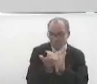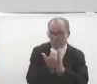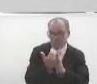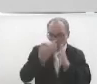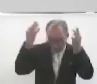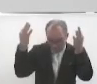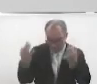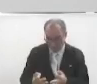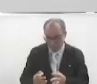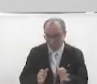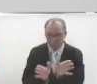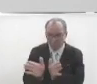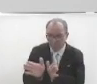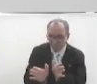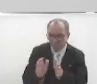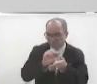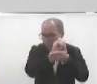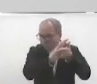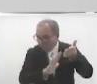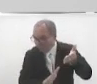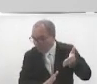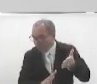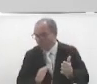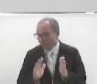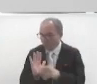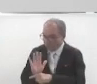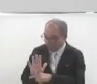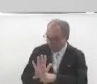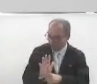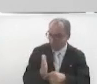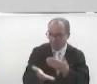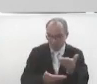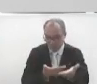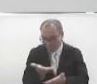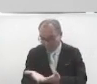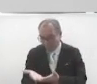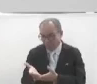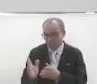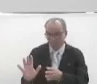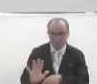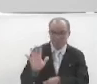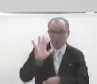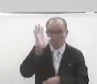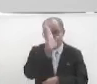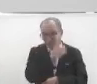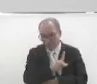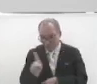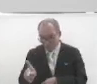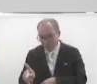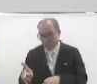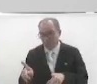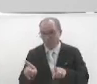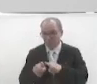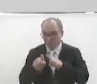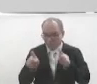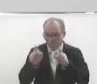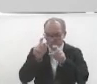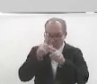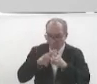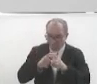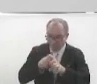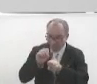célere e dinâmico atribuindo procedimentos de valorização do profissional nos demais incisos